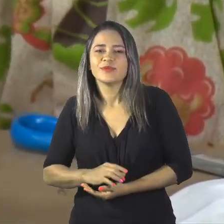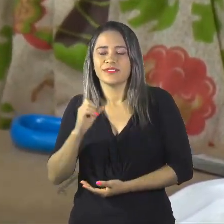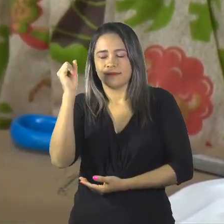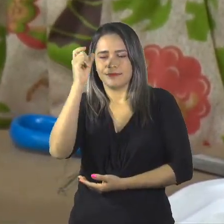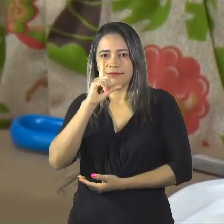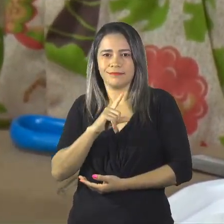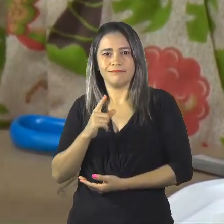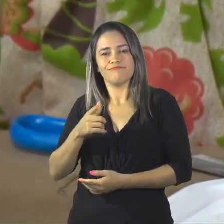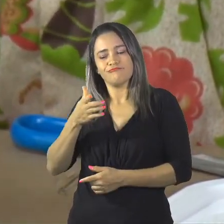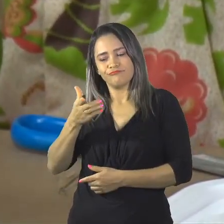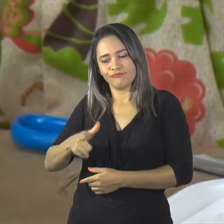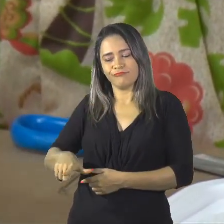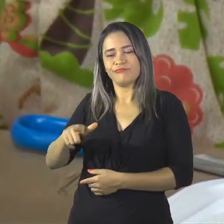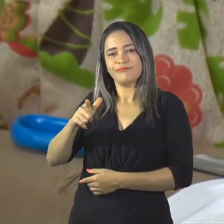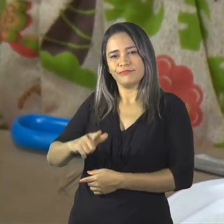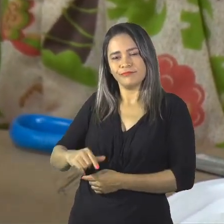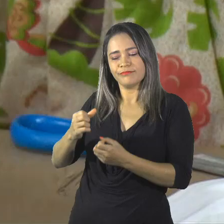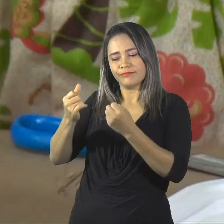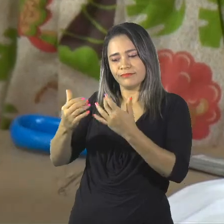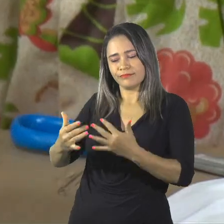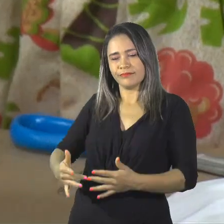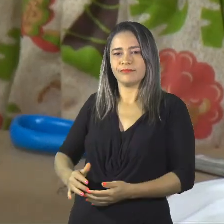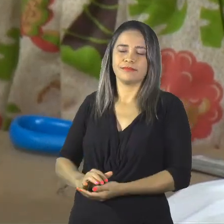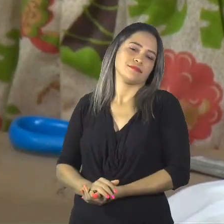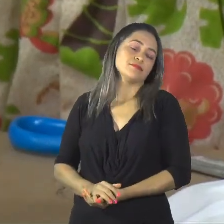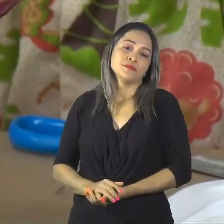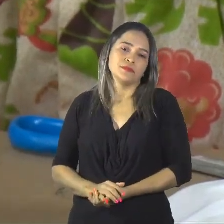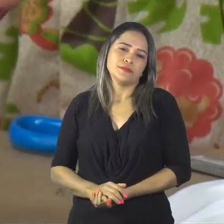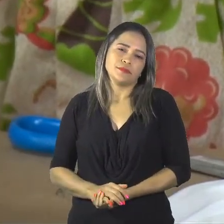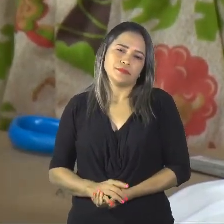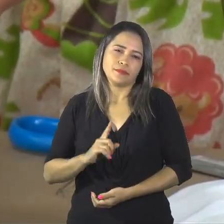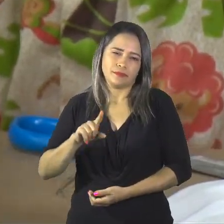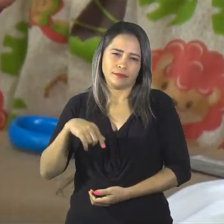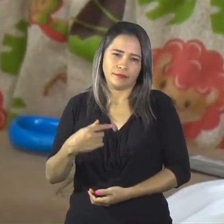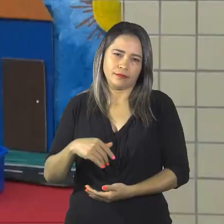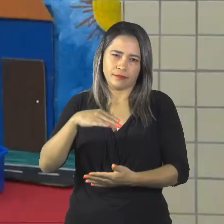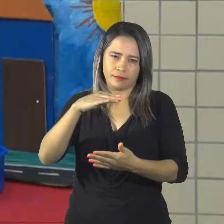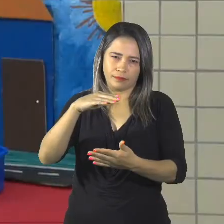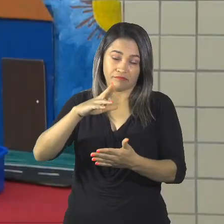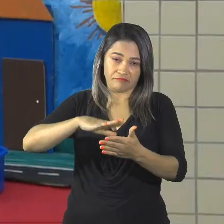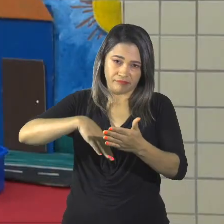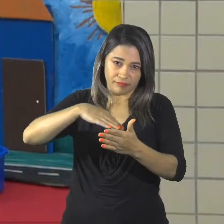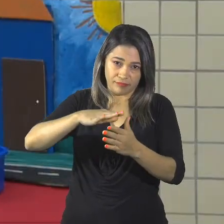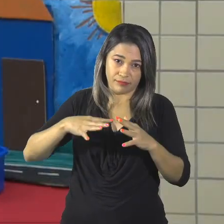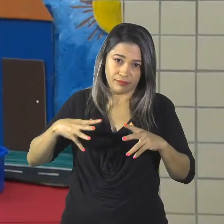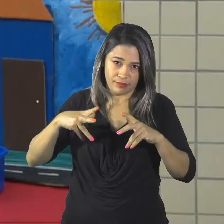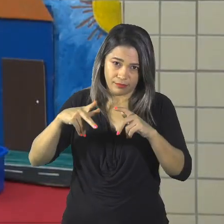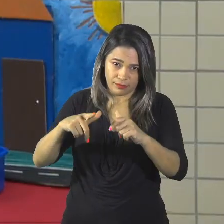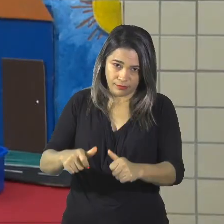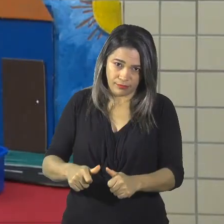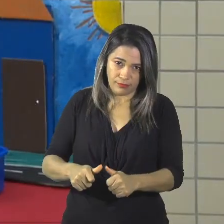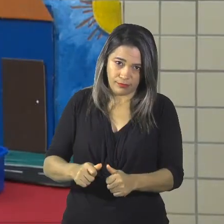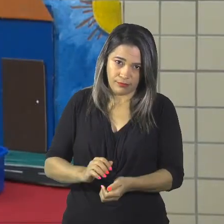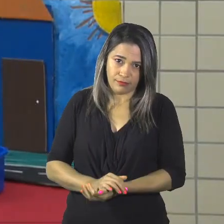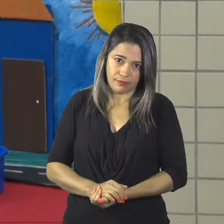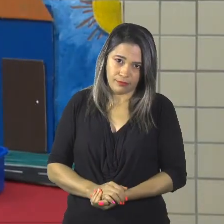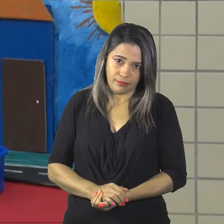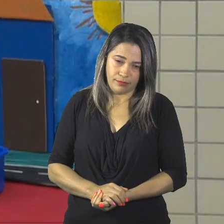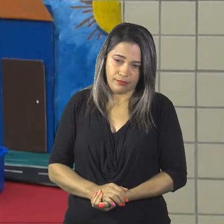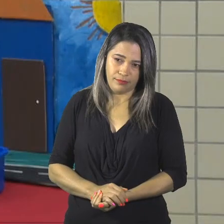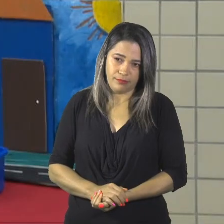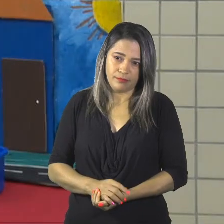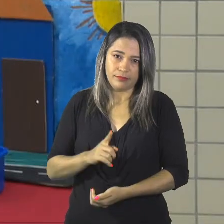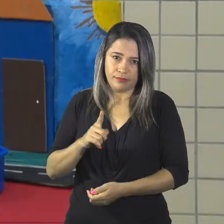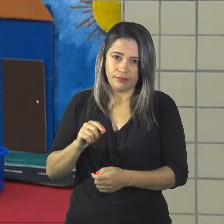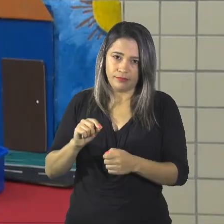sua criança, ó, o azul. Depois que você pintar todas as pecinhas,